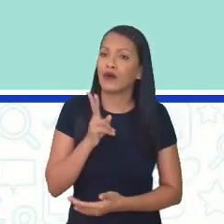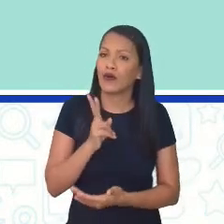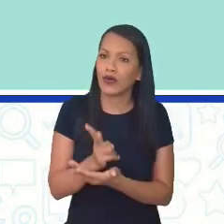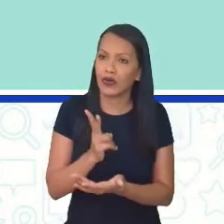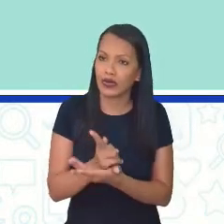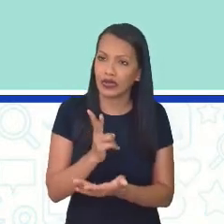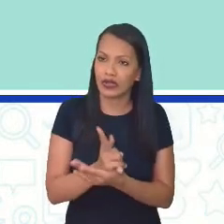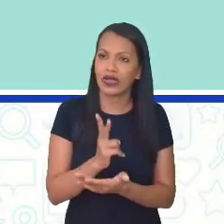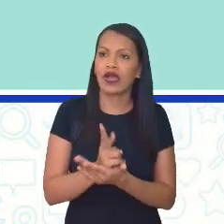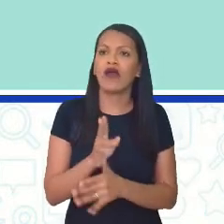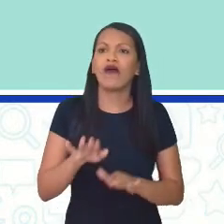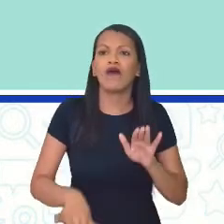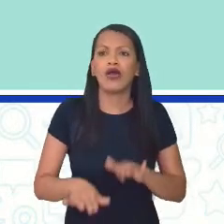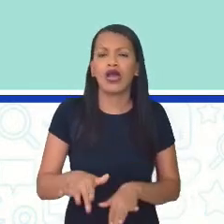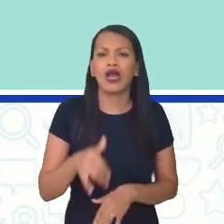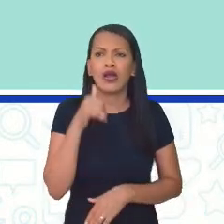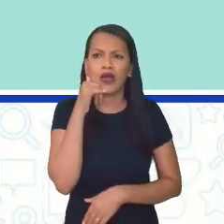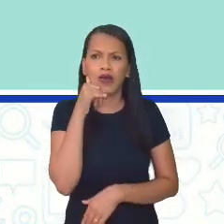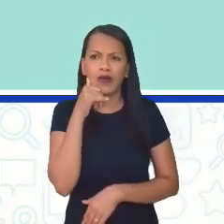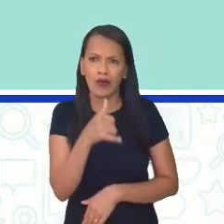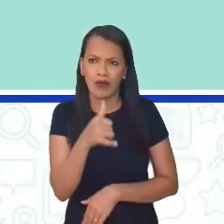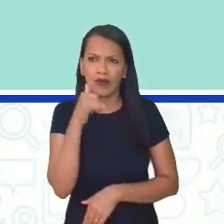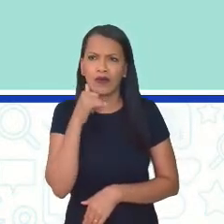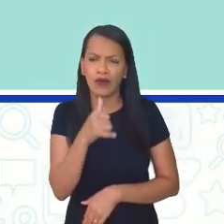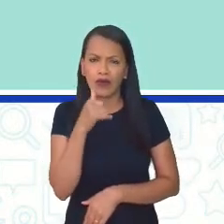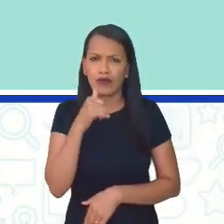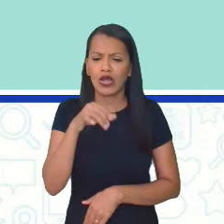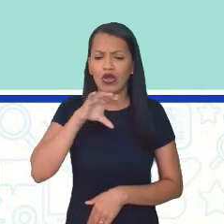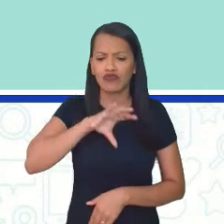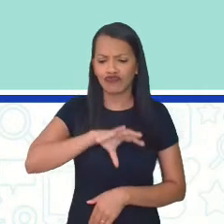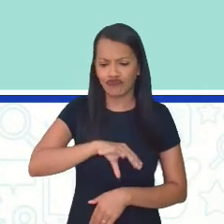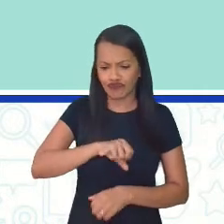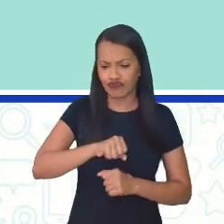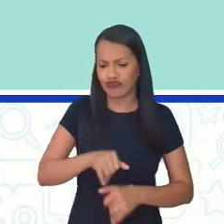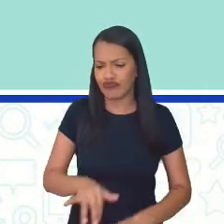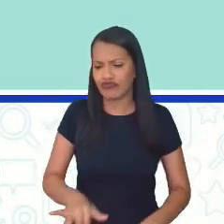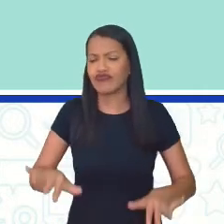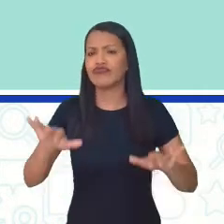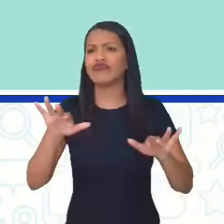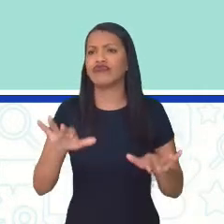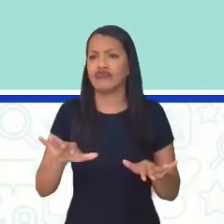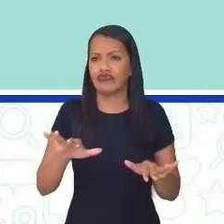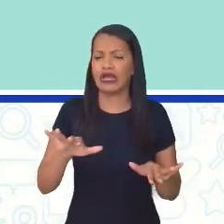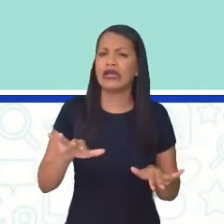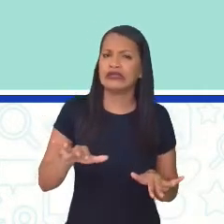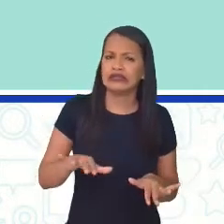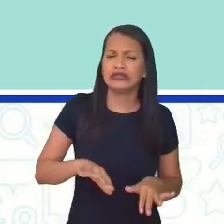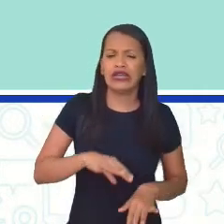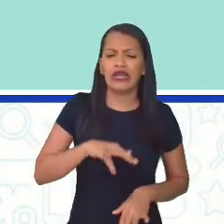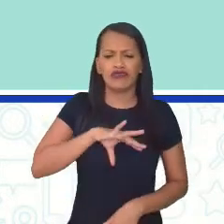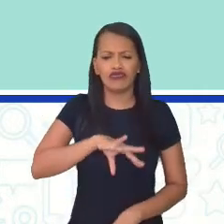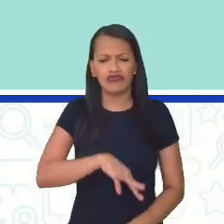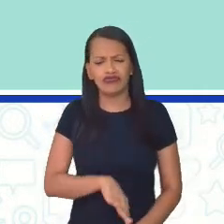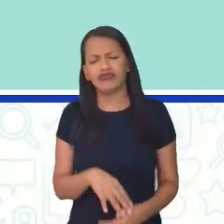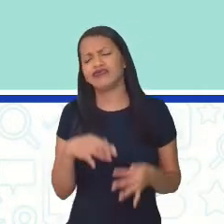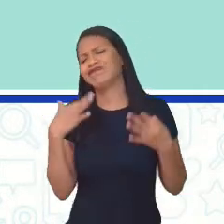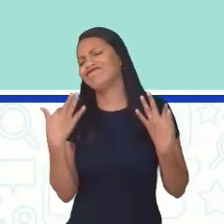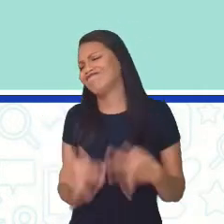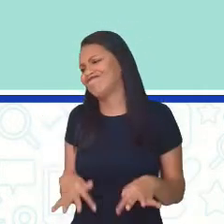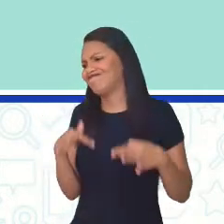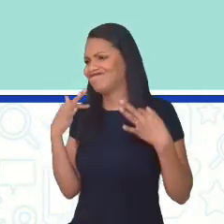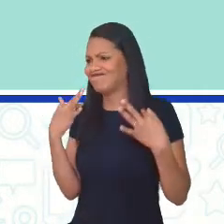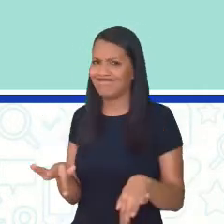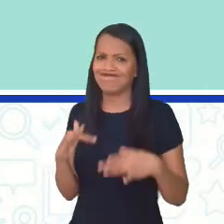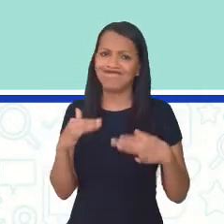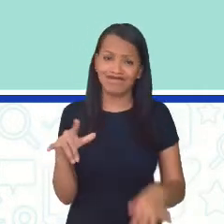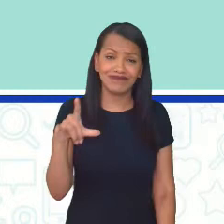Então, muitas mulheres se queixam do fluxo menstrual que é maior, cólica menstrual é maior. Então, existem muitos casos assim que